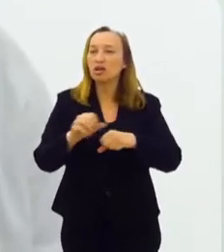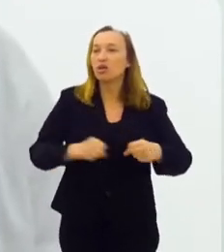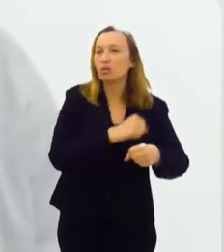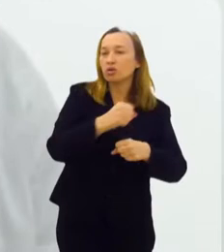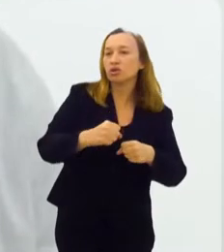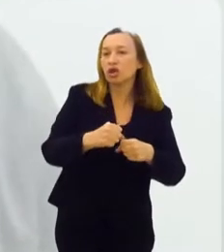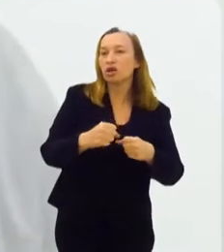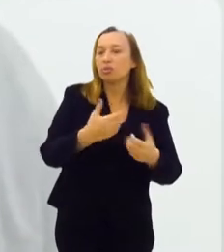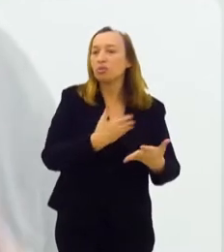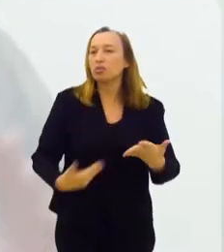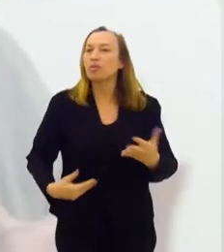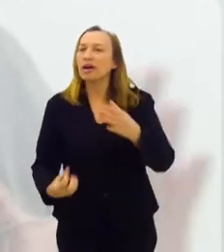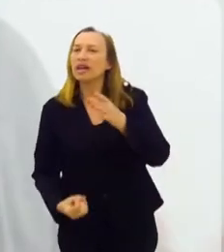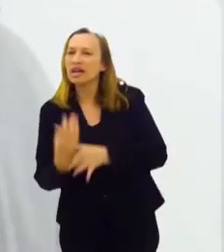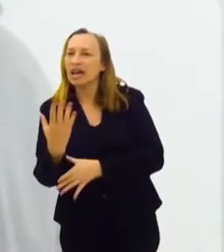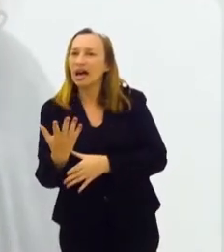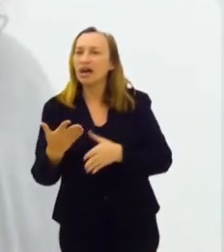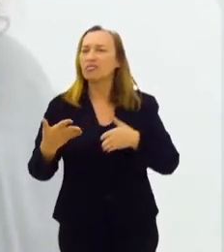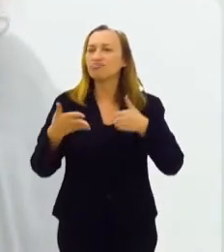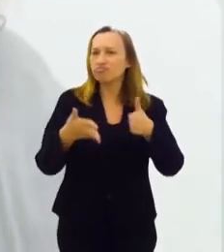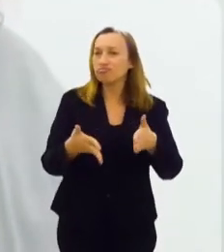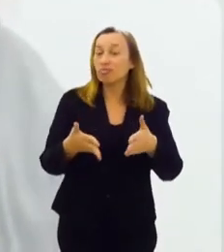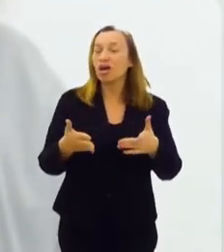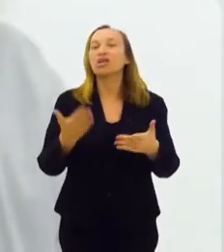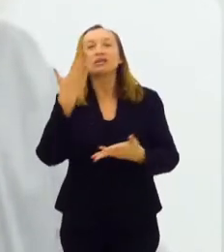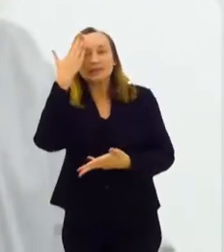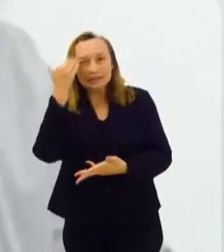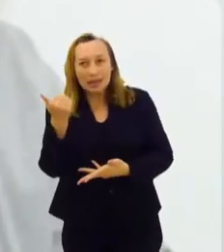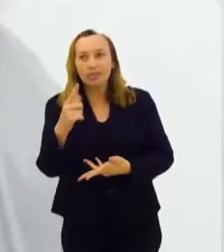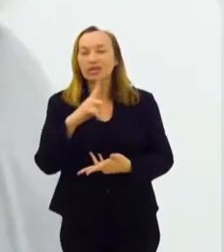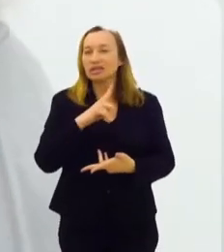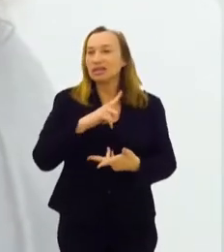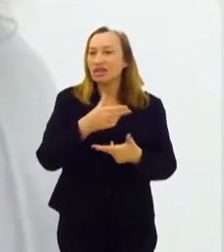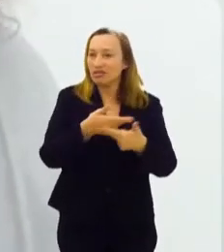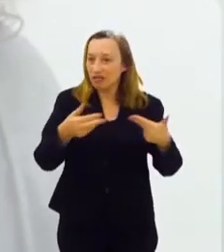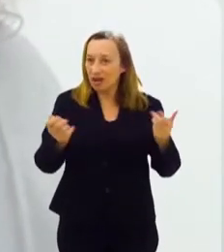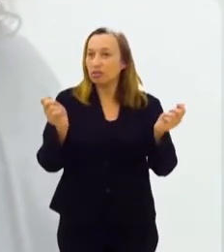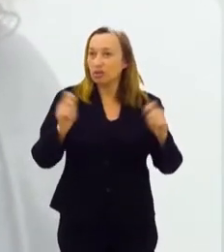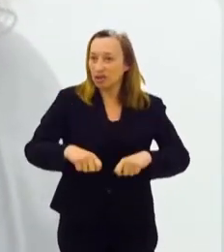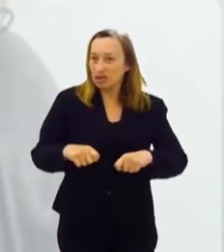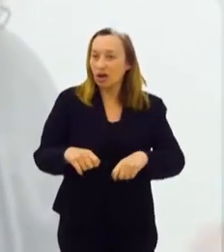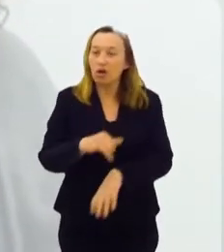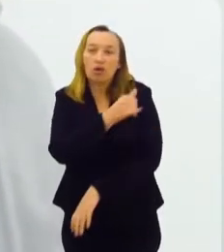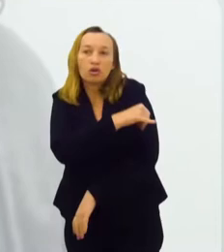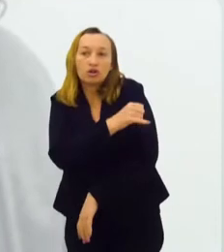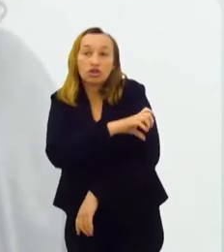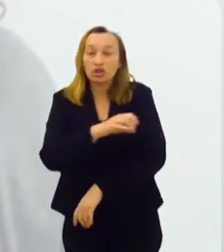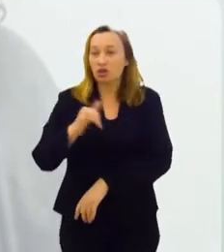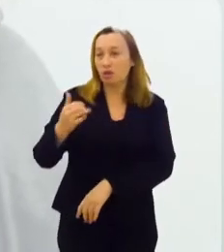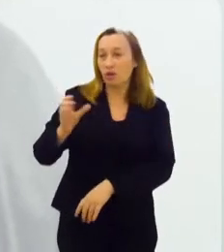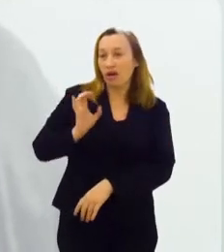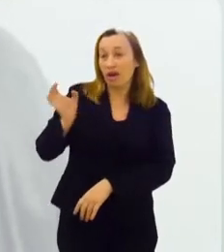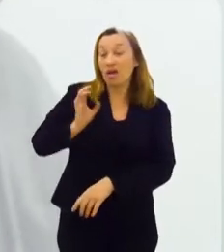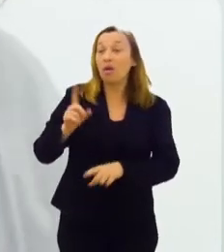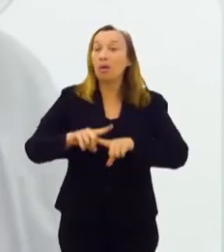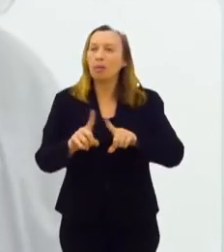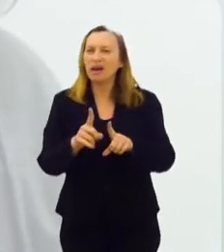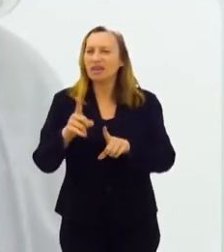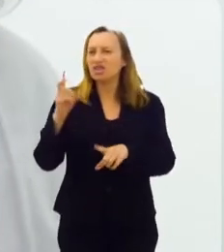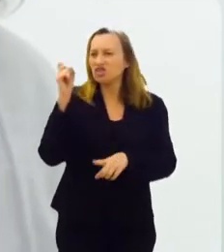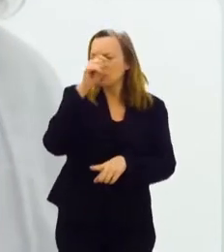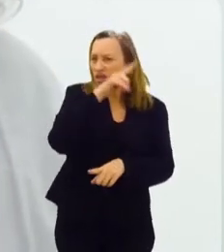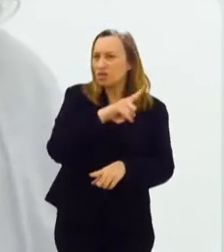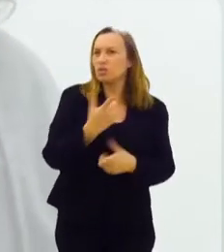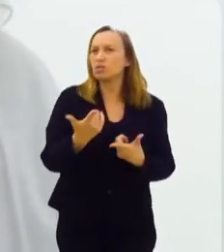poder público para começar a criar prioridades. A gente sabe que a gente tem muitos potenciais, o Rio de Janeiro é rico em vocações, mas é sempre